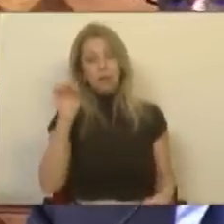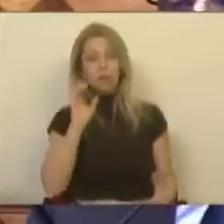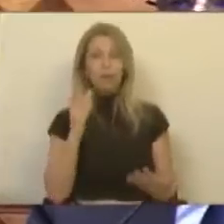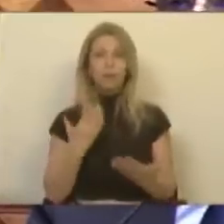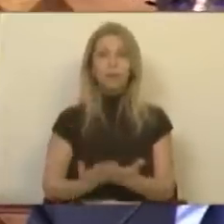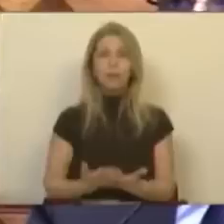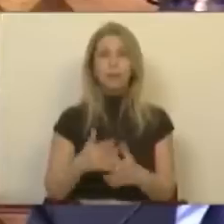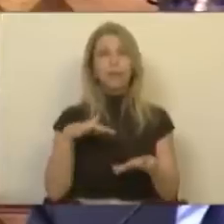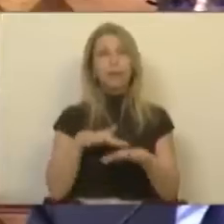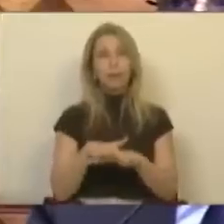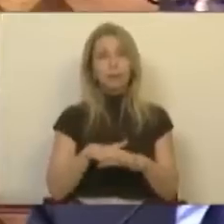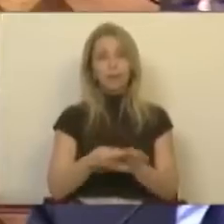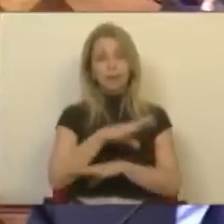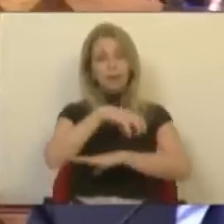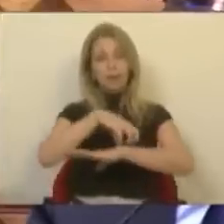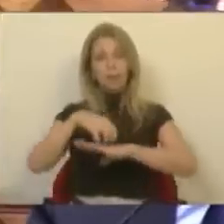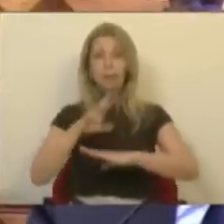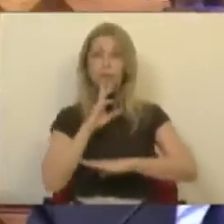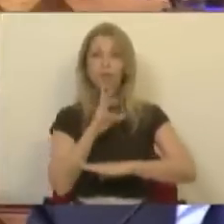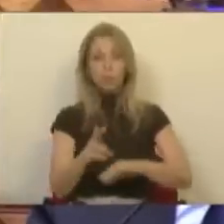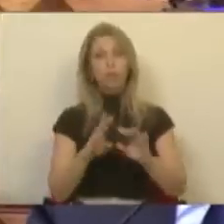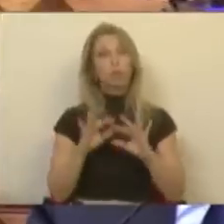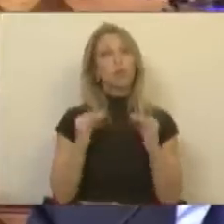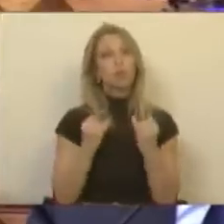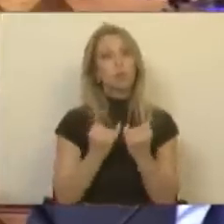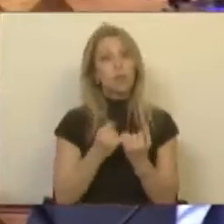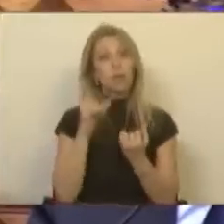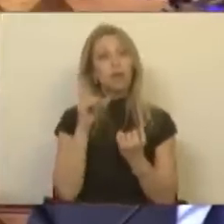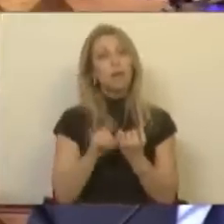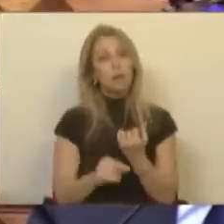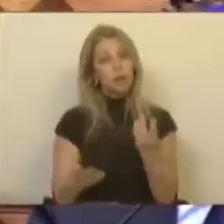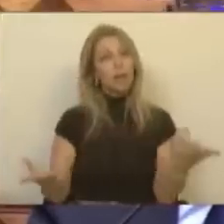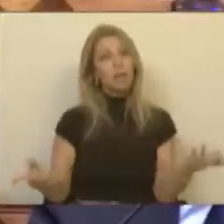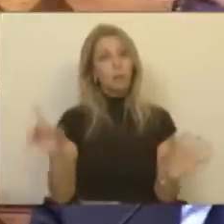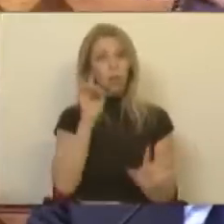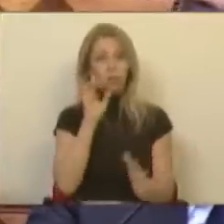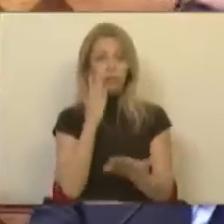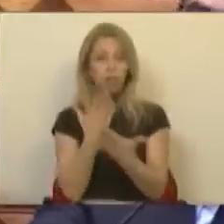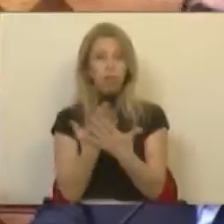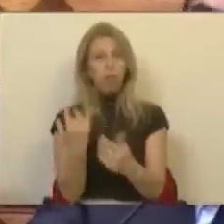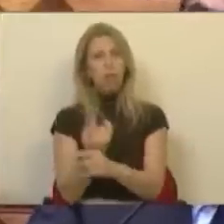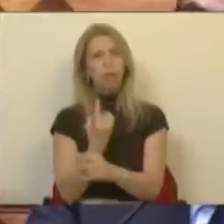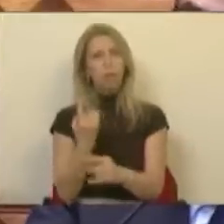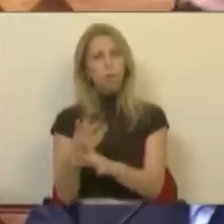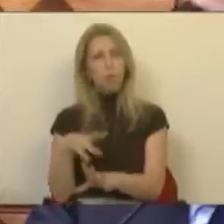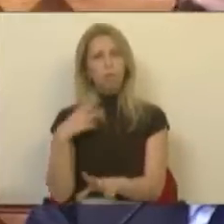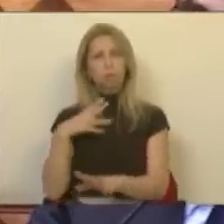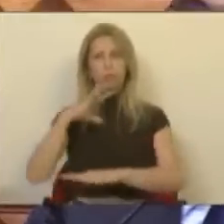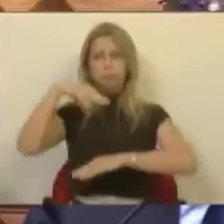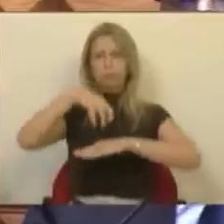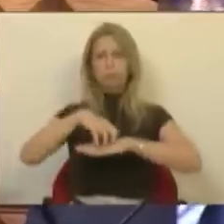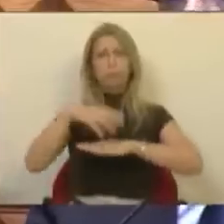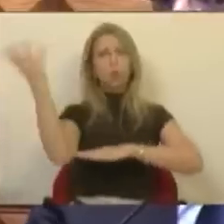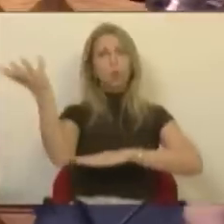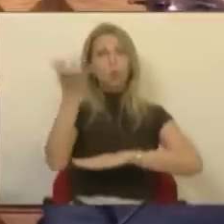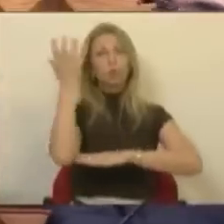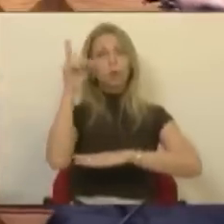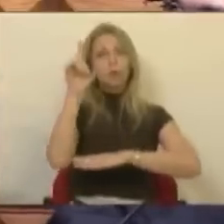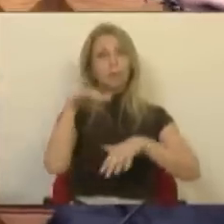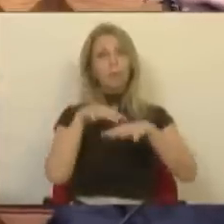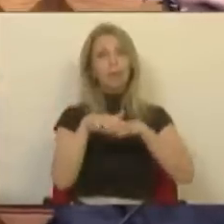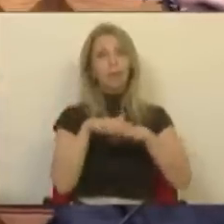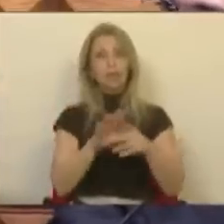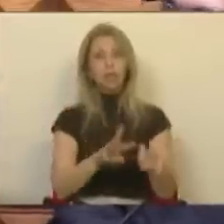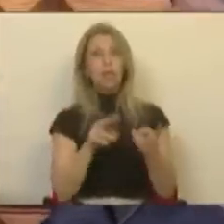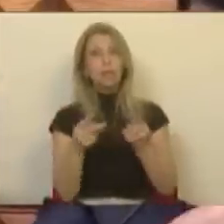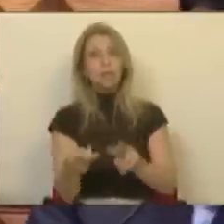da rede de equipamentos e respostas sociais e a qualificação do nosso património cultural e das redes de transição digital para